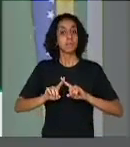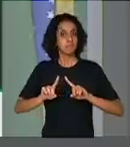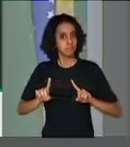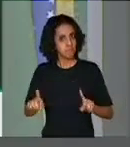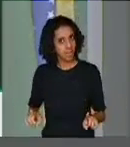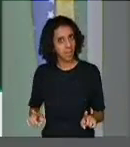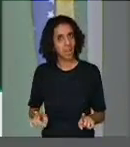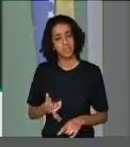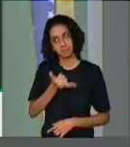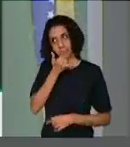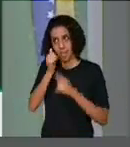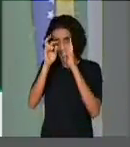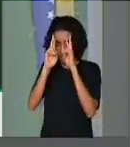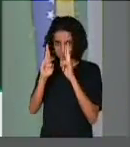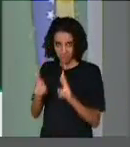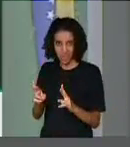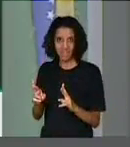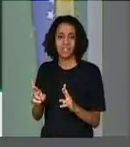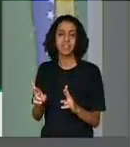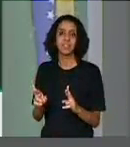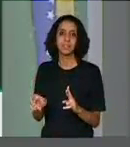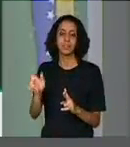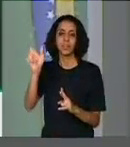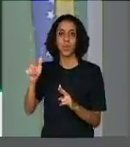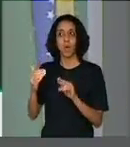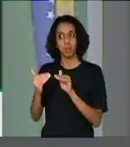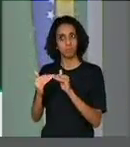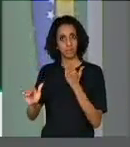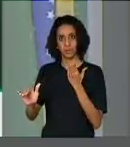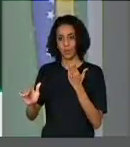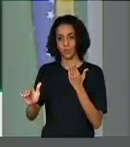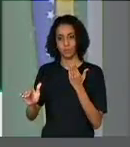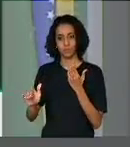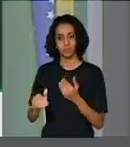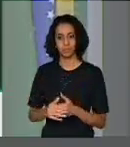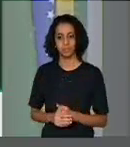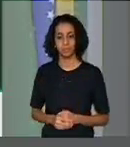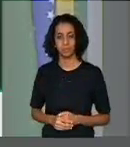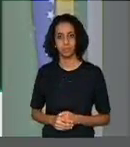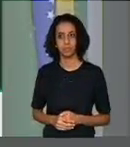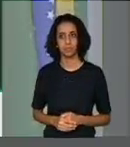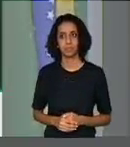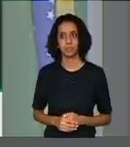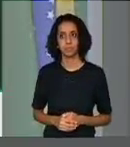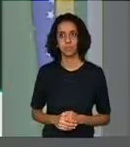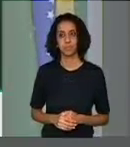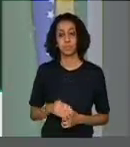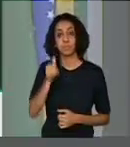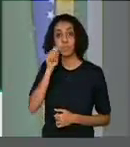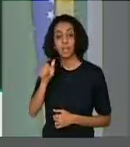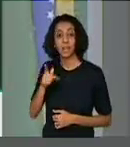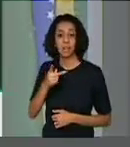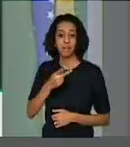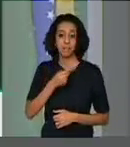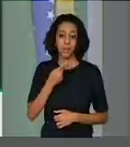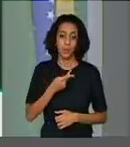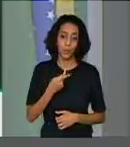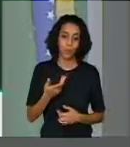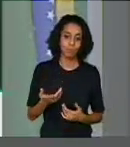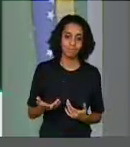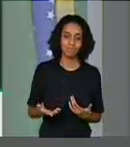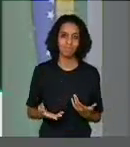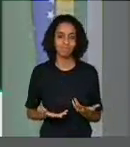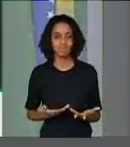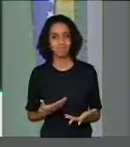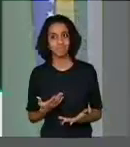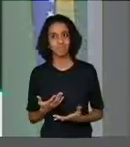todo o respeito e admiração que eu tenho por ela. Por exemplo, ela se importou um pouco,